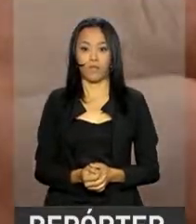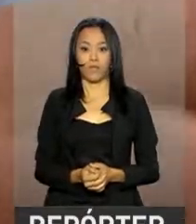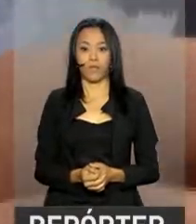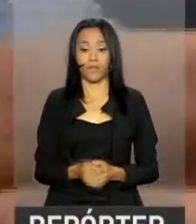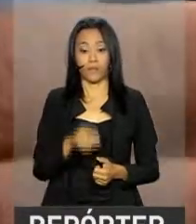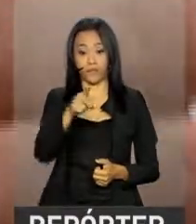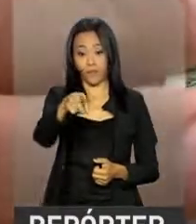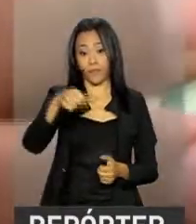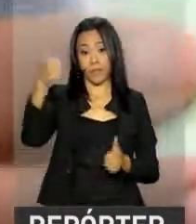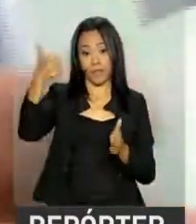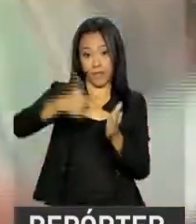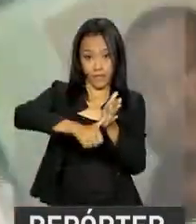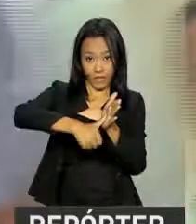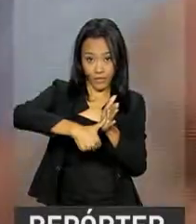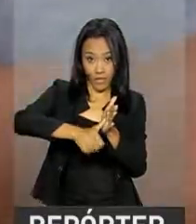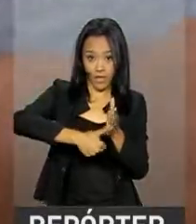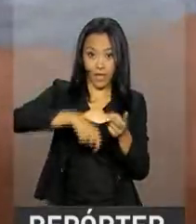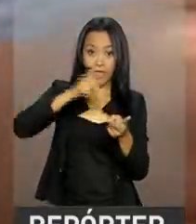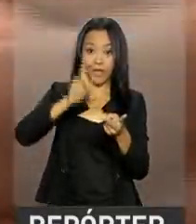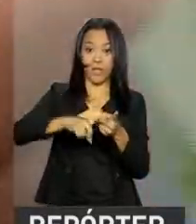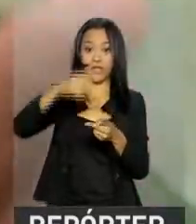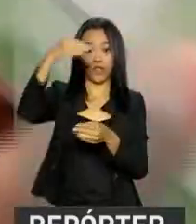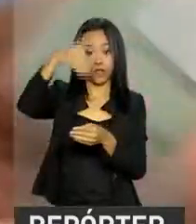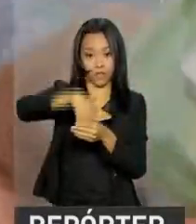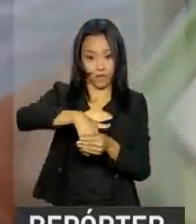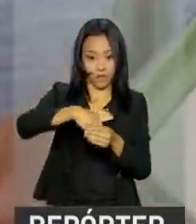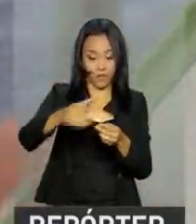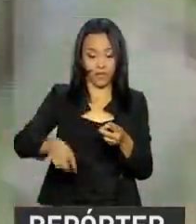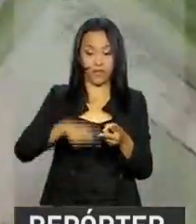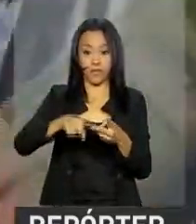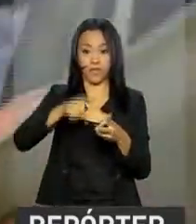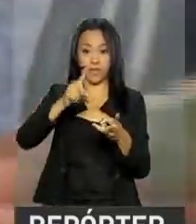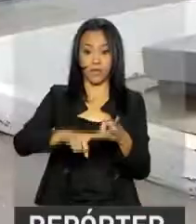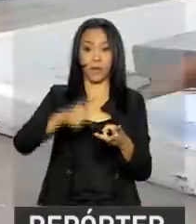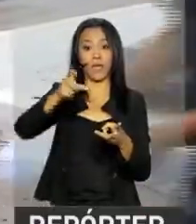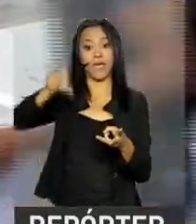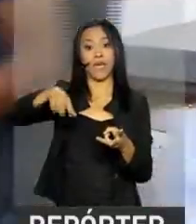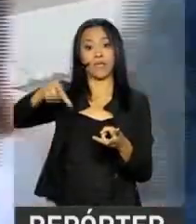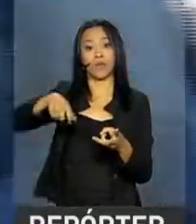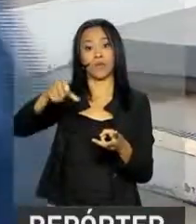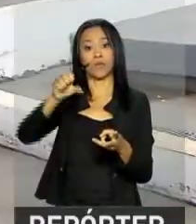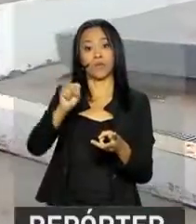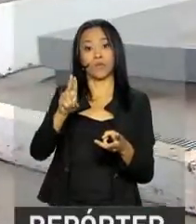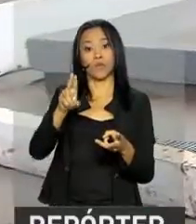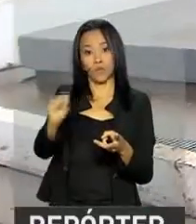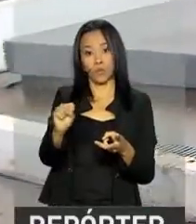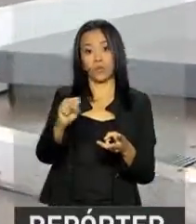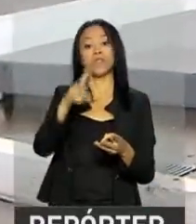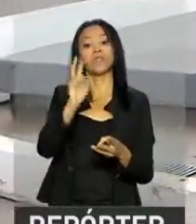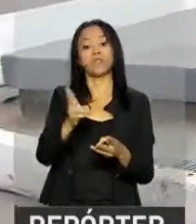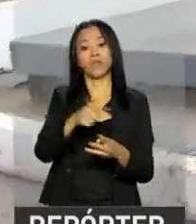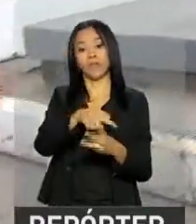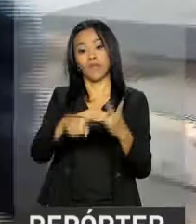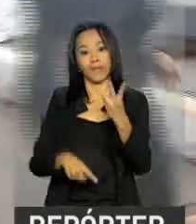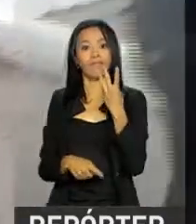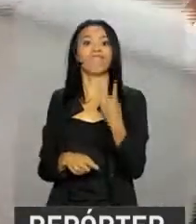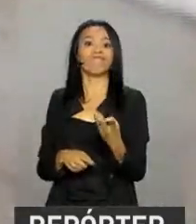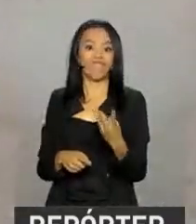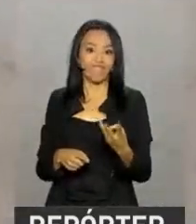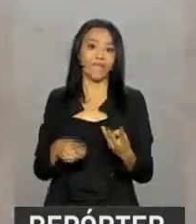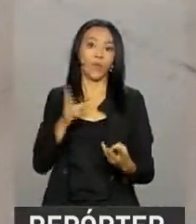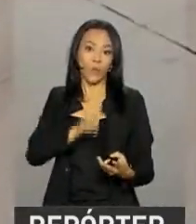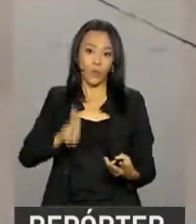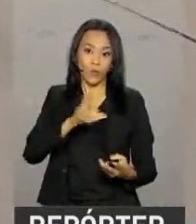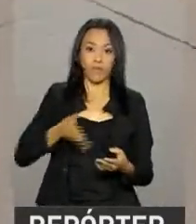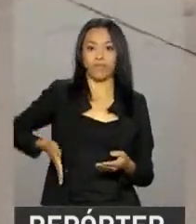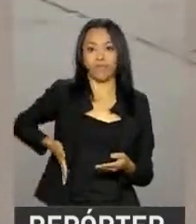carteira de identidade título de eleitor e cartão do sus josevaldo sempre anda com os principais documentos pessoais